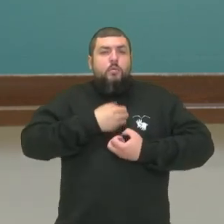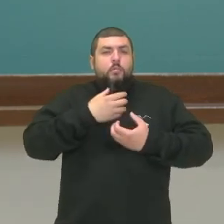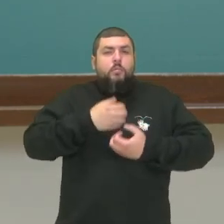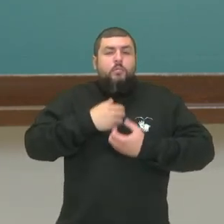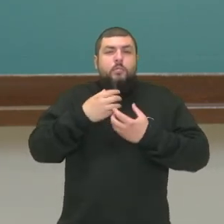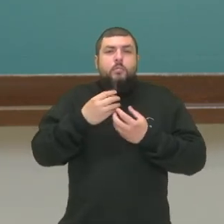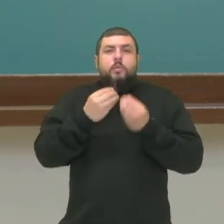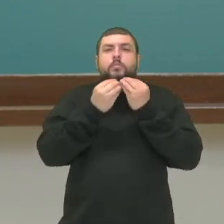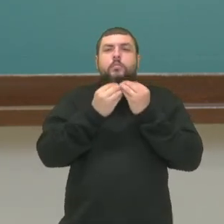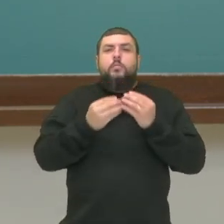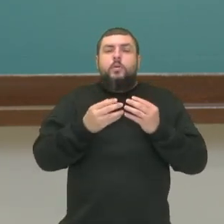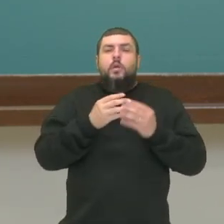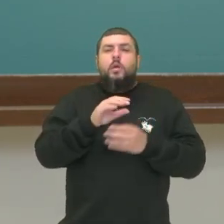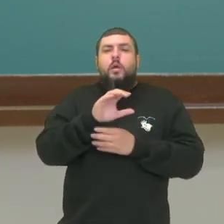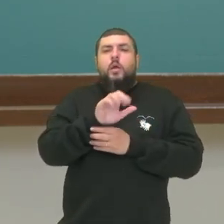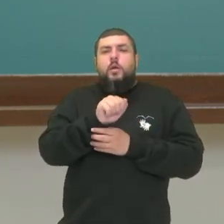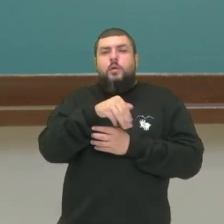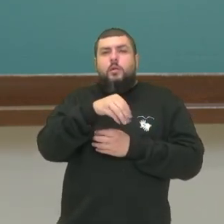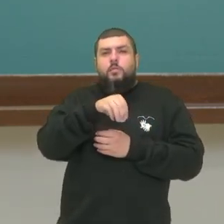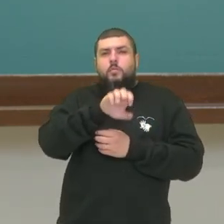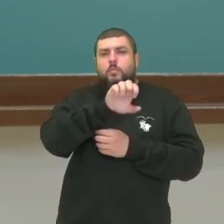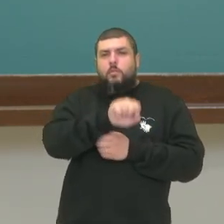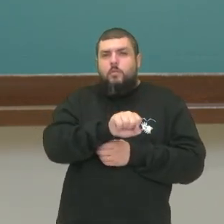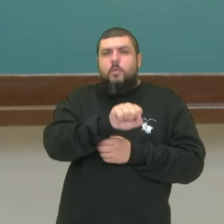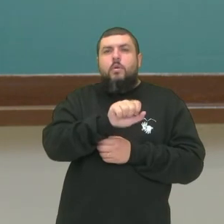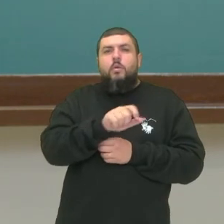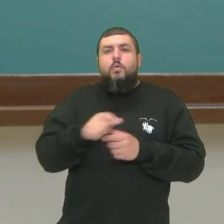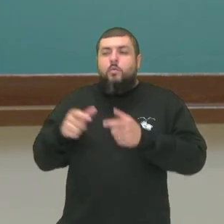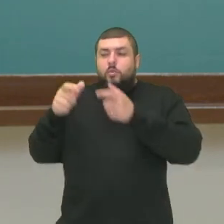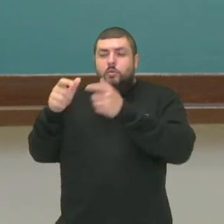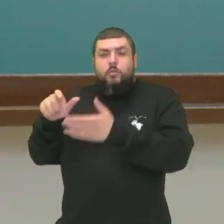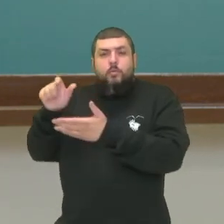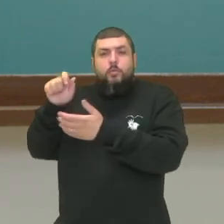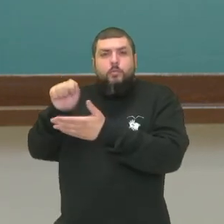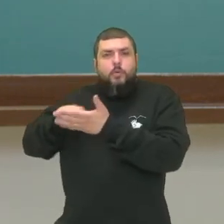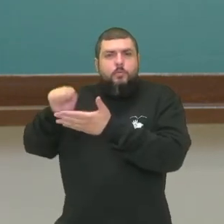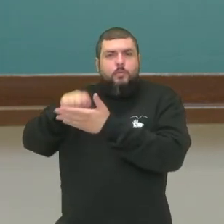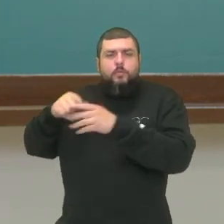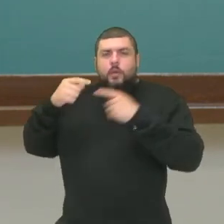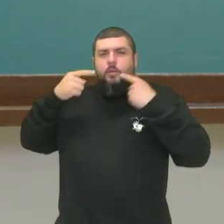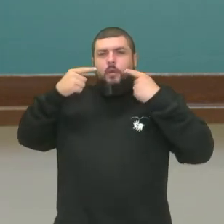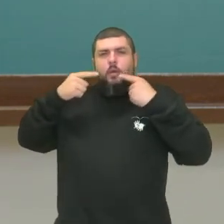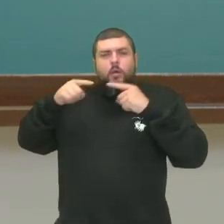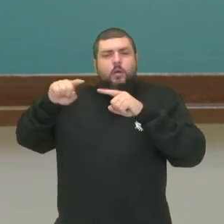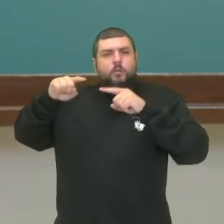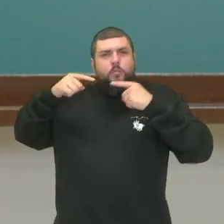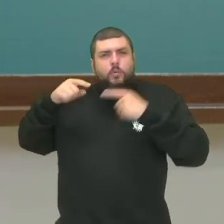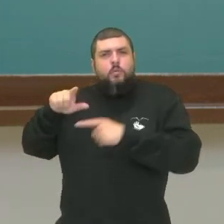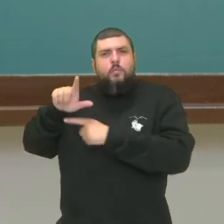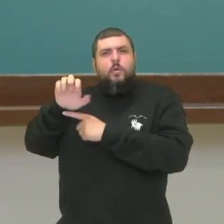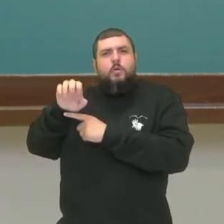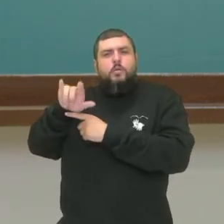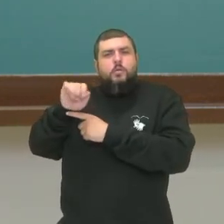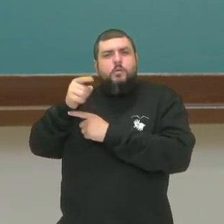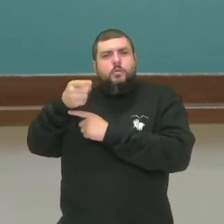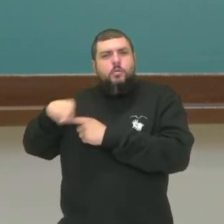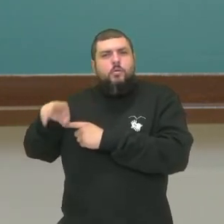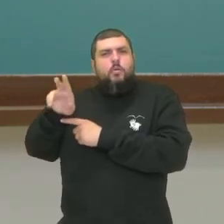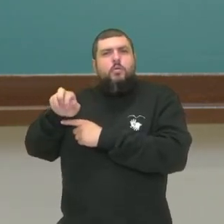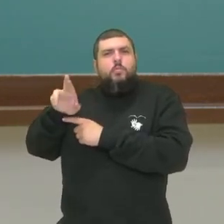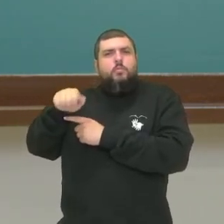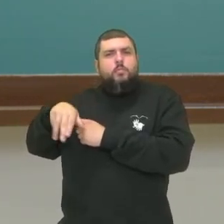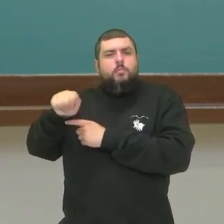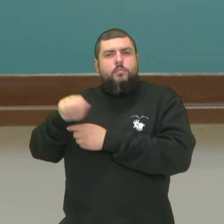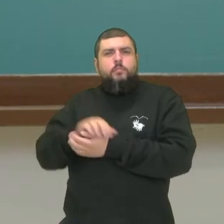exemplo. Ainda que eu falasse a língua dos homens, sem amor eu nada seria. É só o amor, é só o amor. Então,